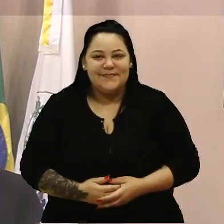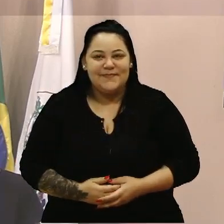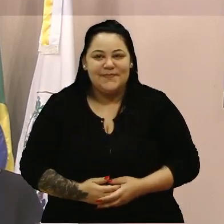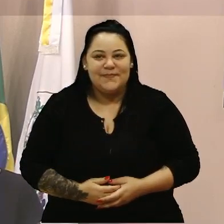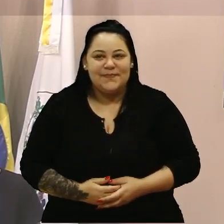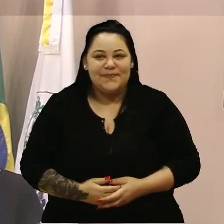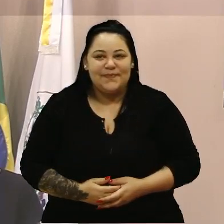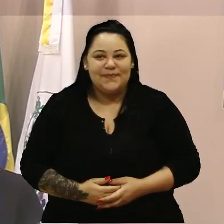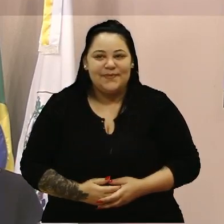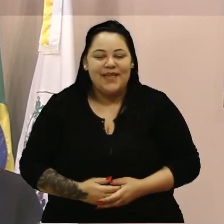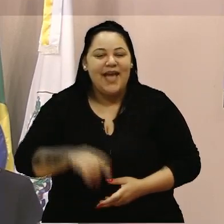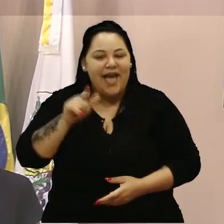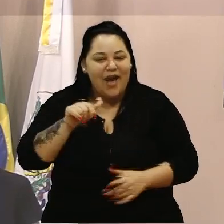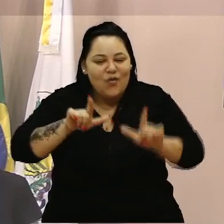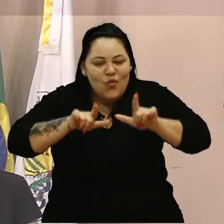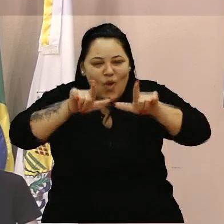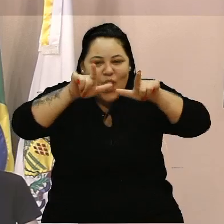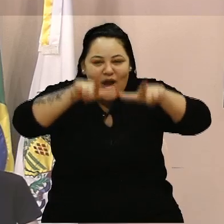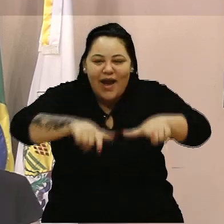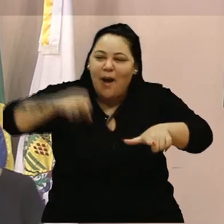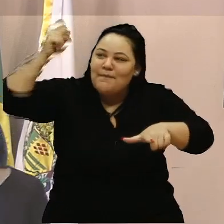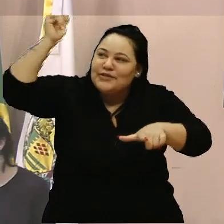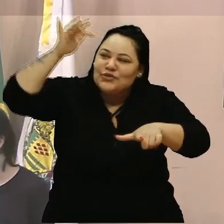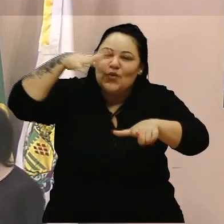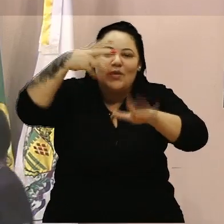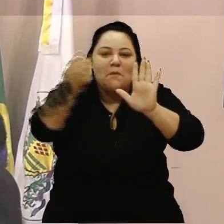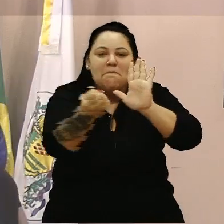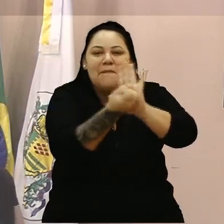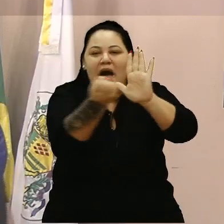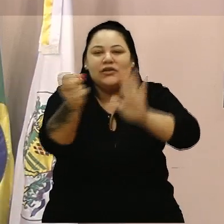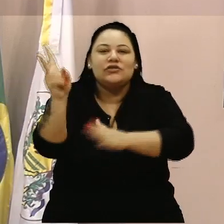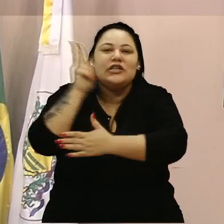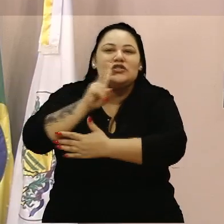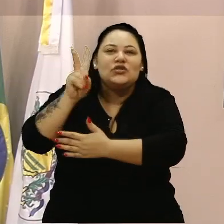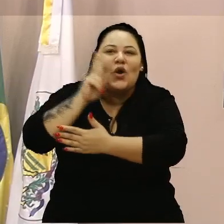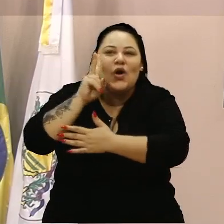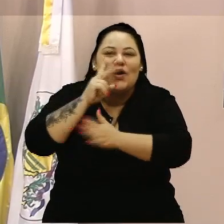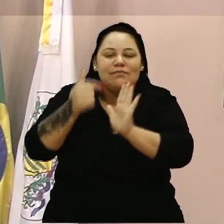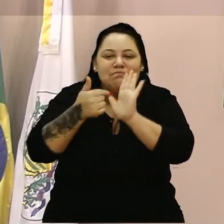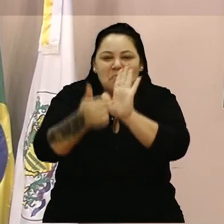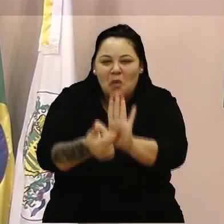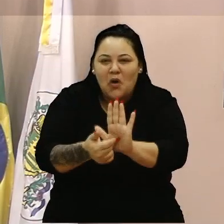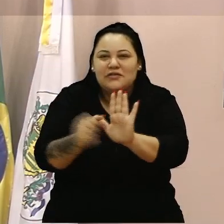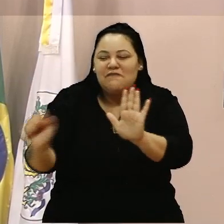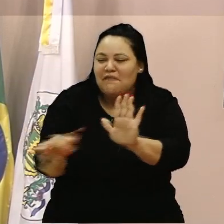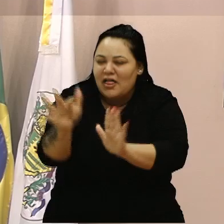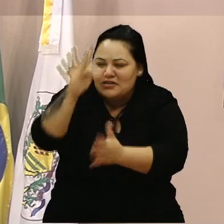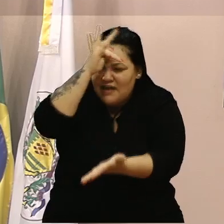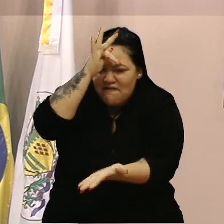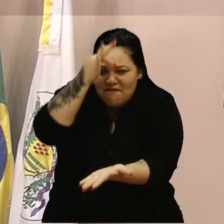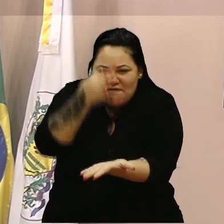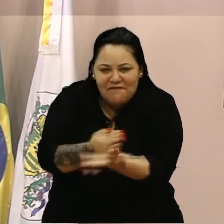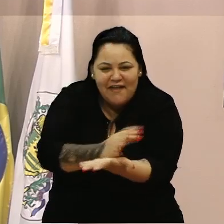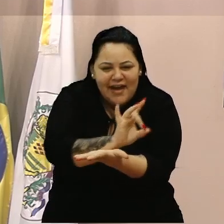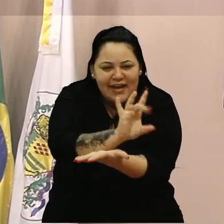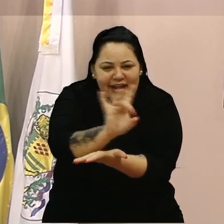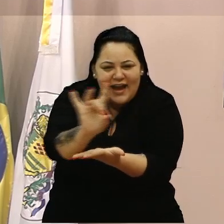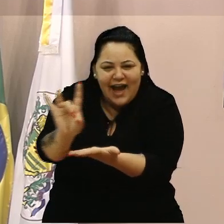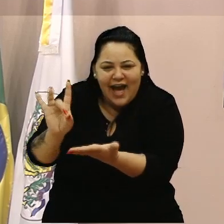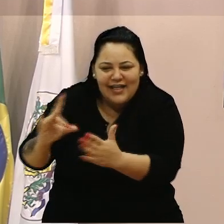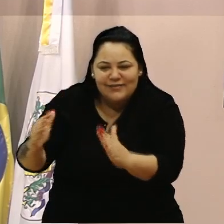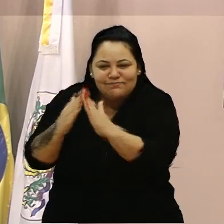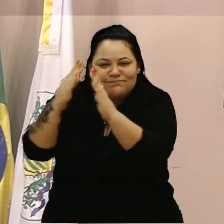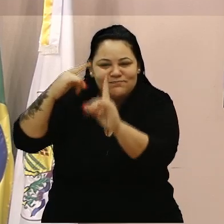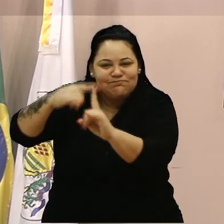Um vale abençoado, marcado pela história que alimenta a nossa fé em cada uma das 15